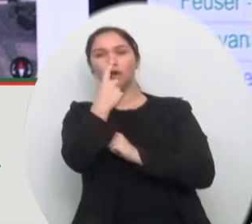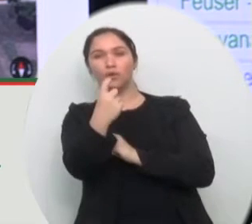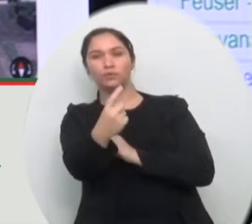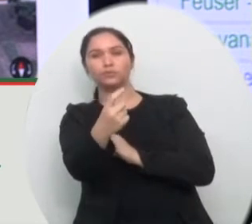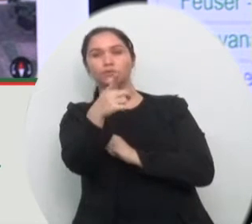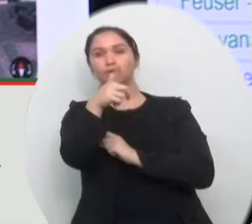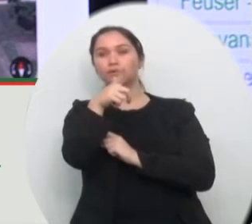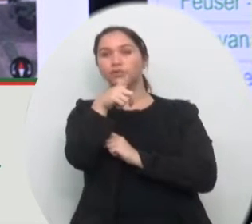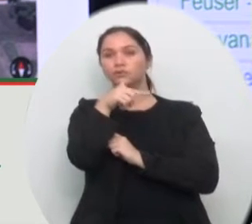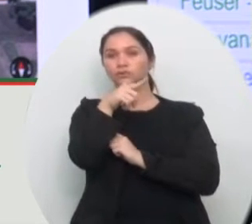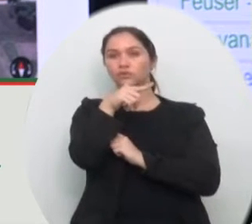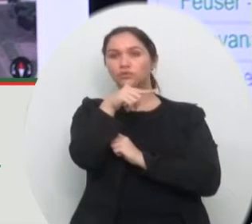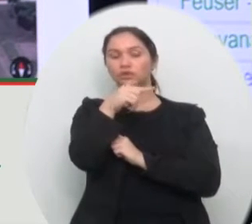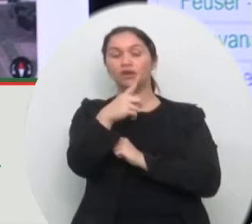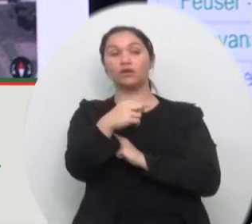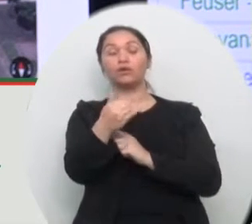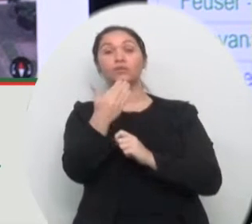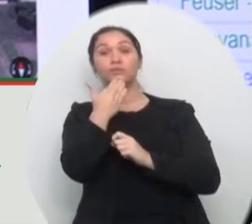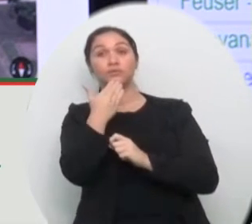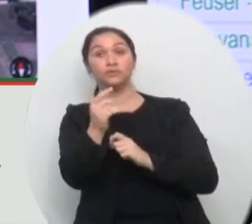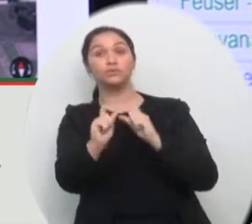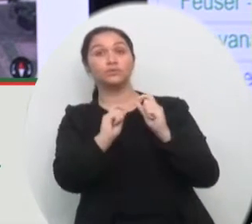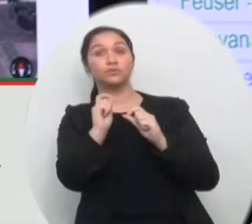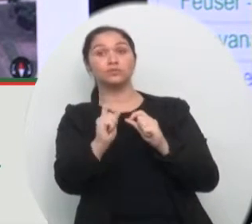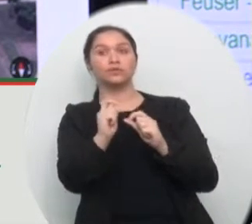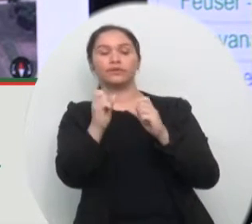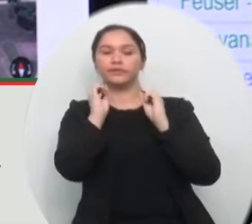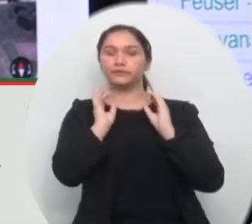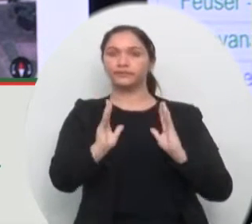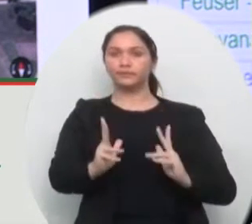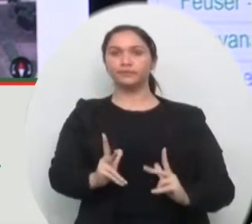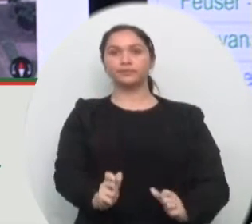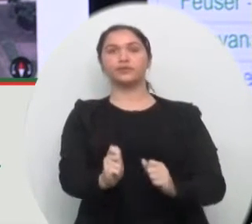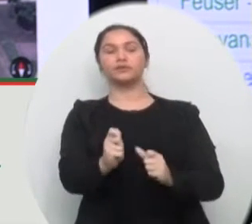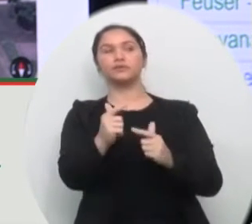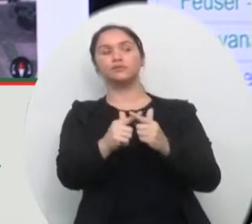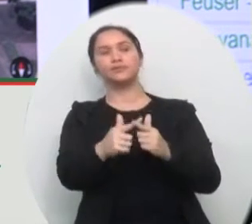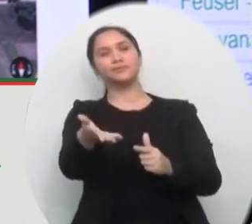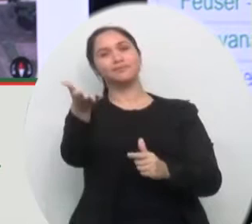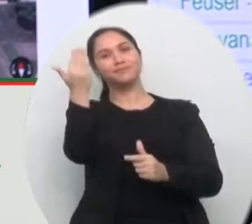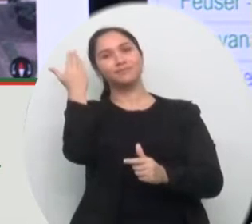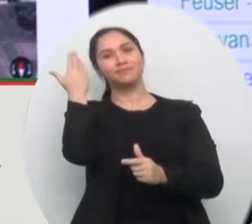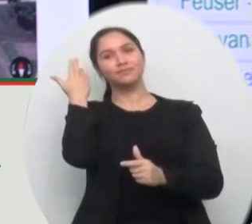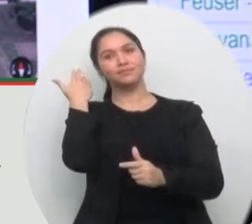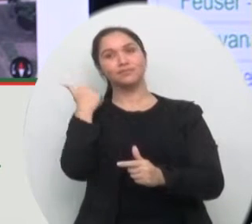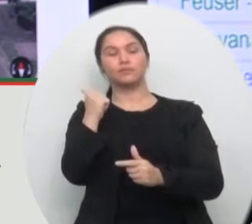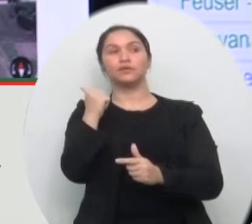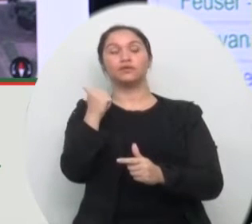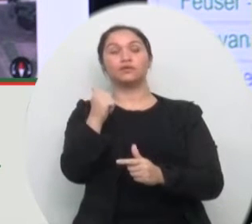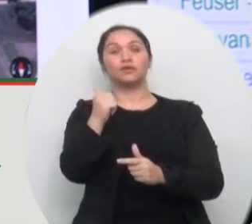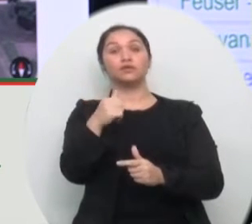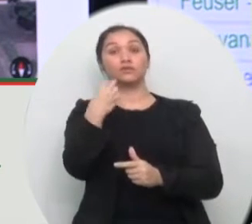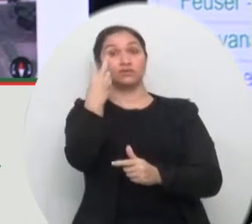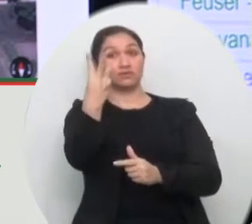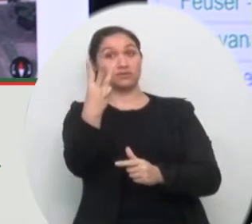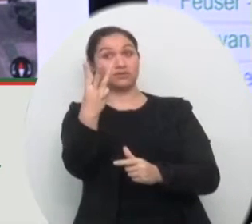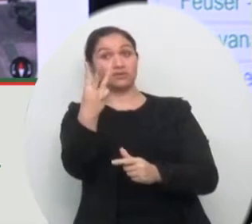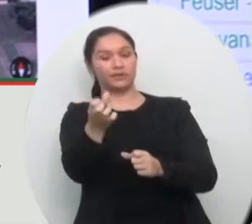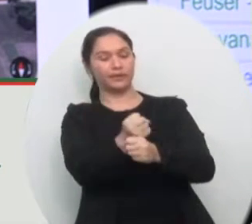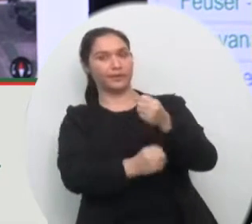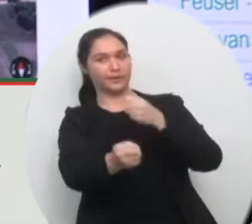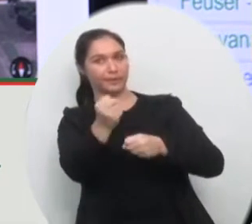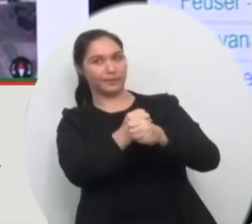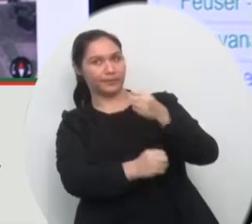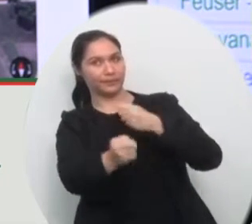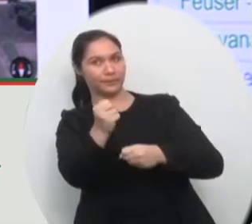odor que a gente está reivindicando aqui. Foi feito o quê? Antigamente, quando a empresa abriu, a empresa já está aberta há 3 anos. Antigamente,